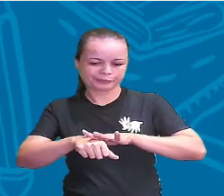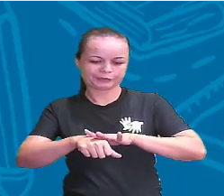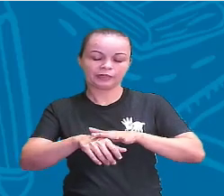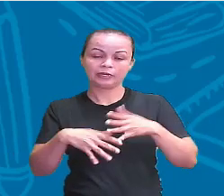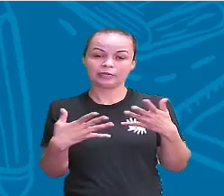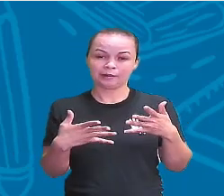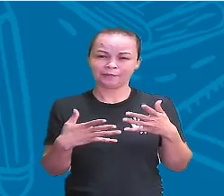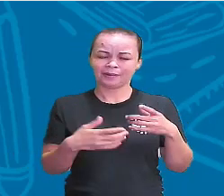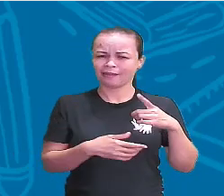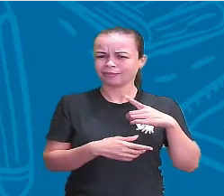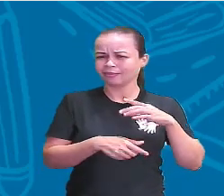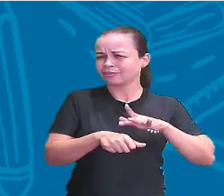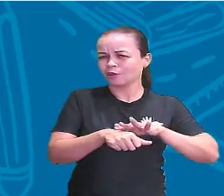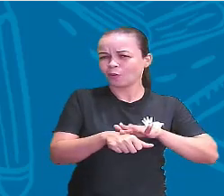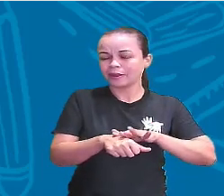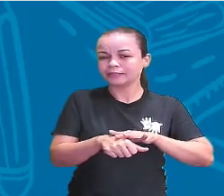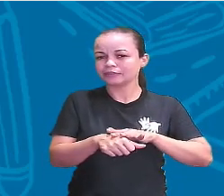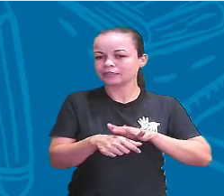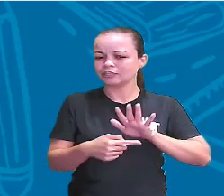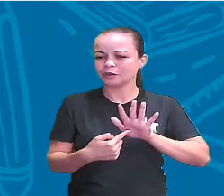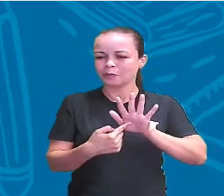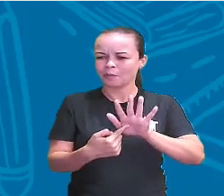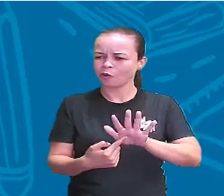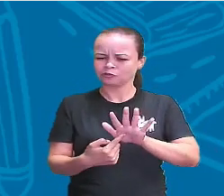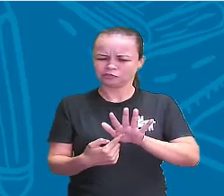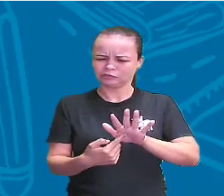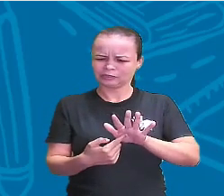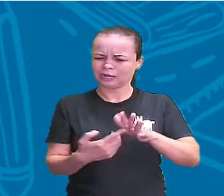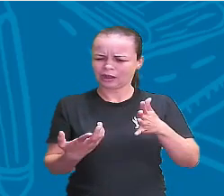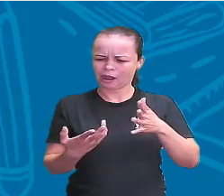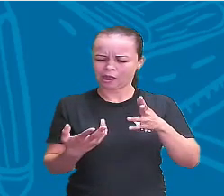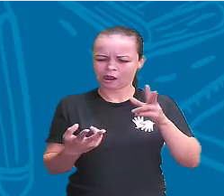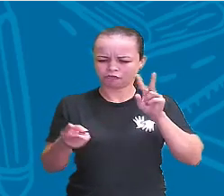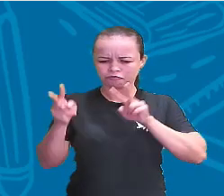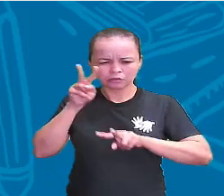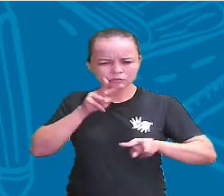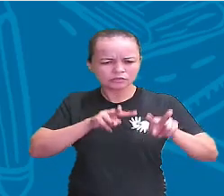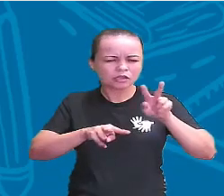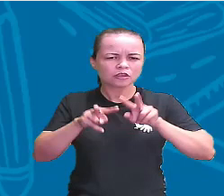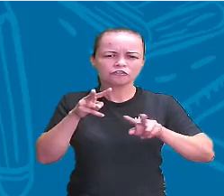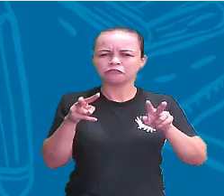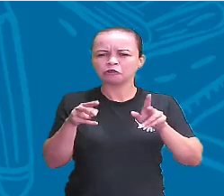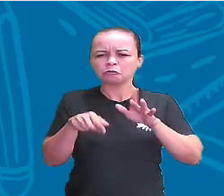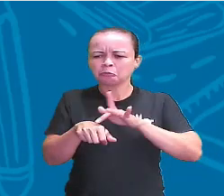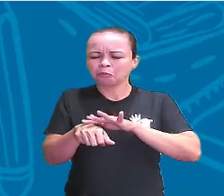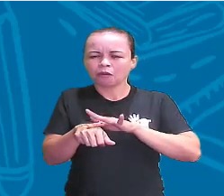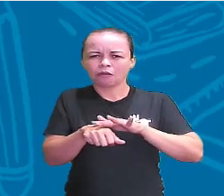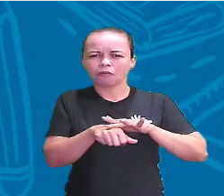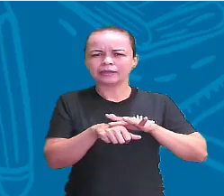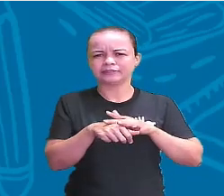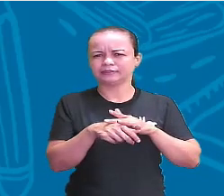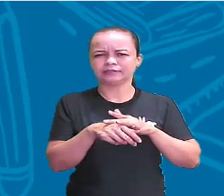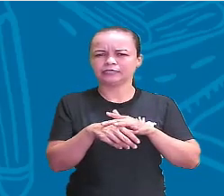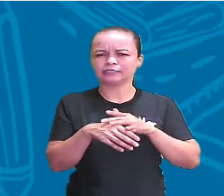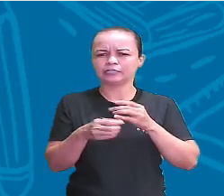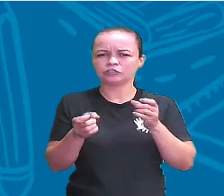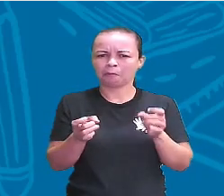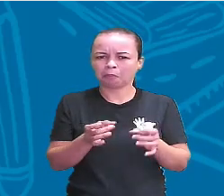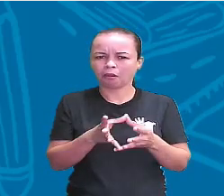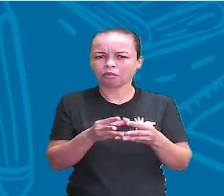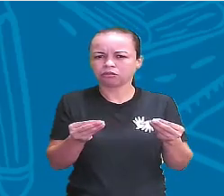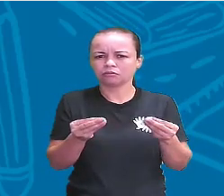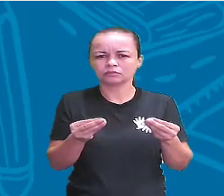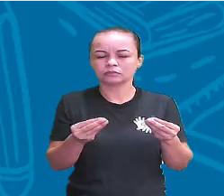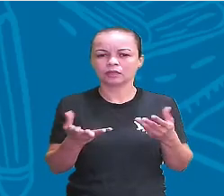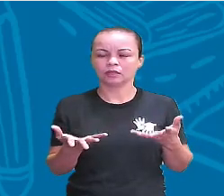doente, a gente tem que apresentar alguma evidência visível, né, uma enfermidade que já foi superada. E a gente